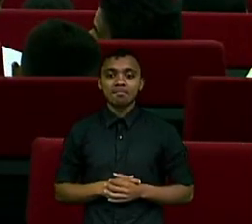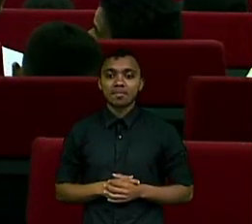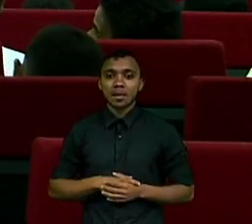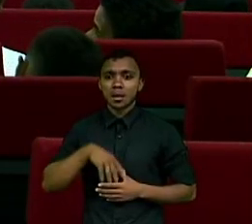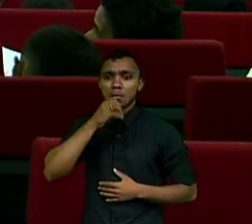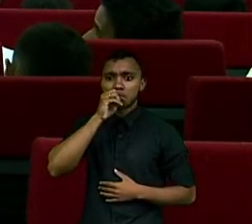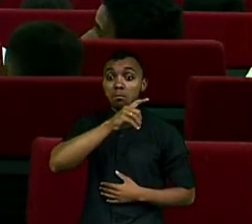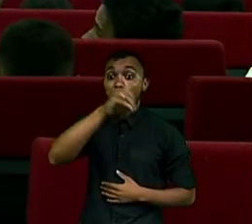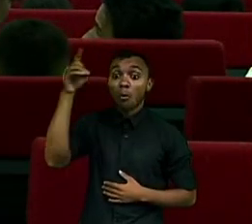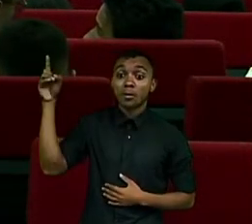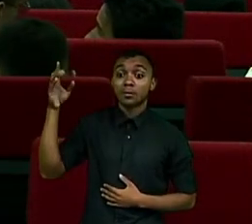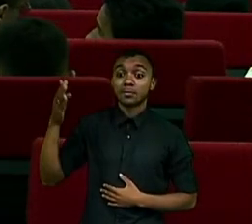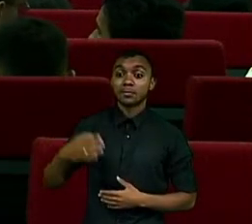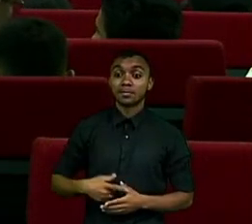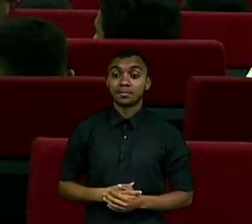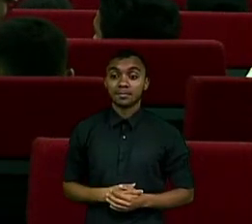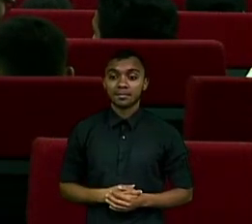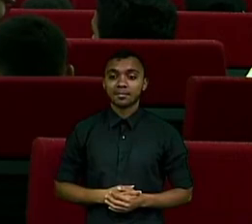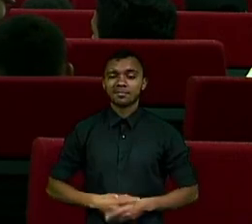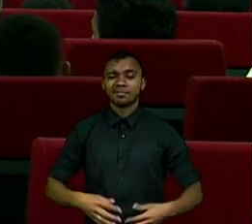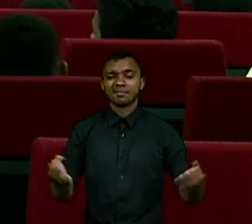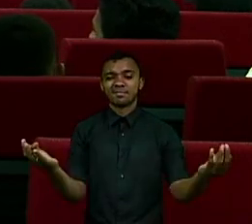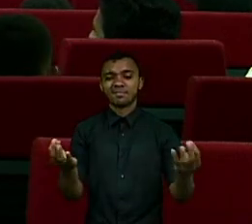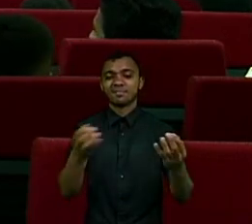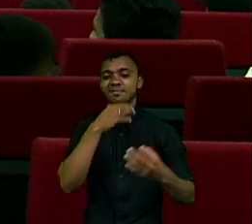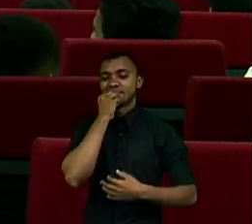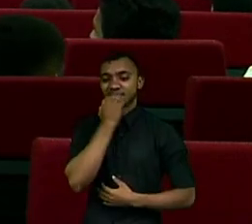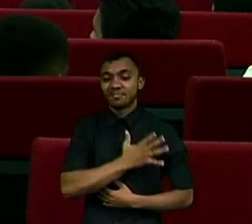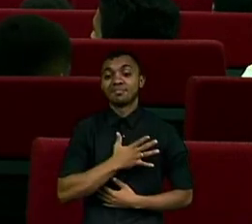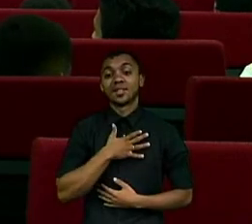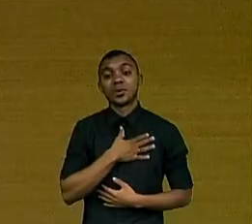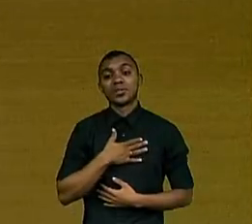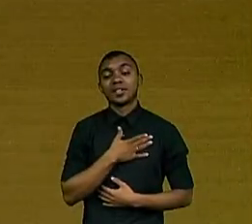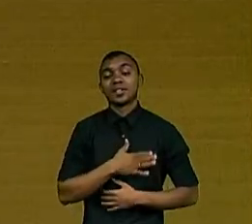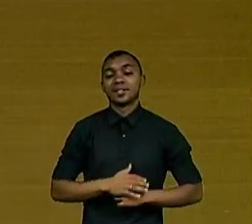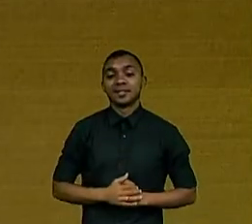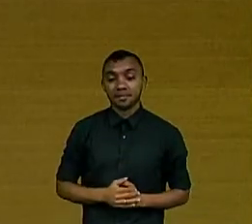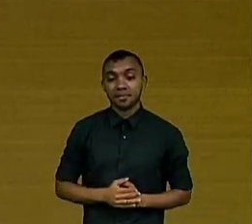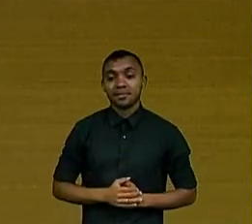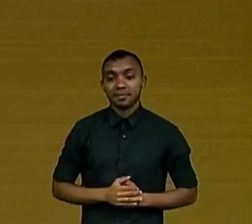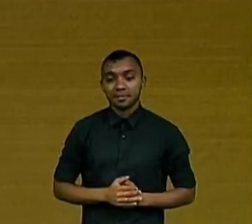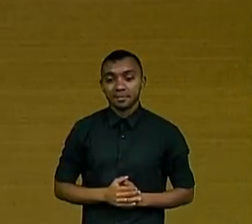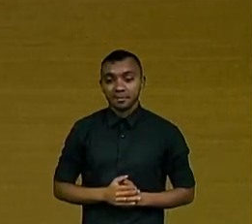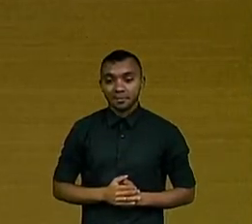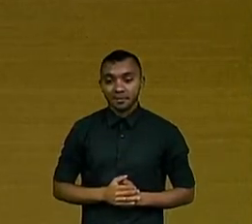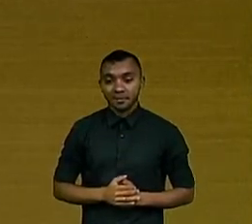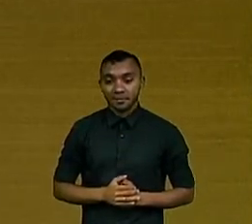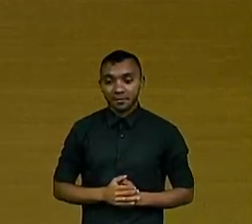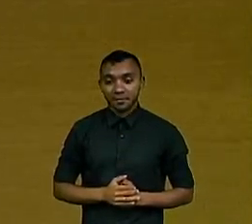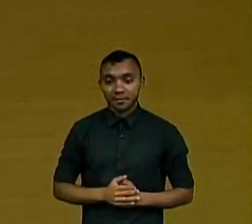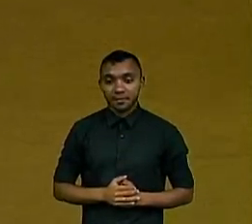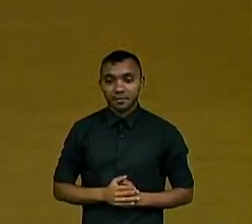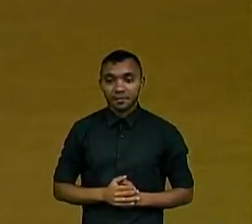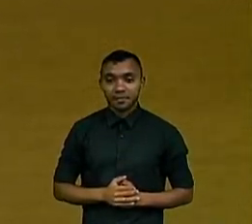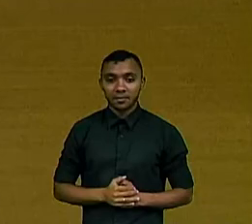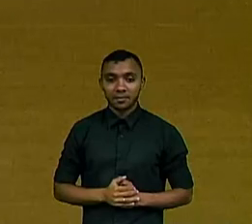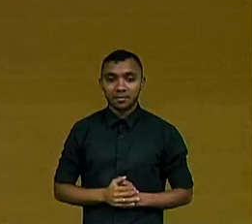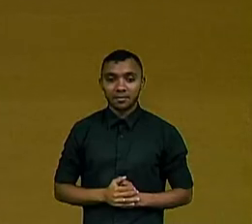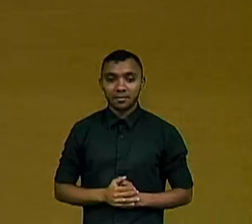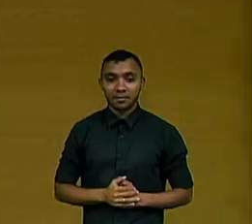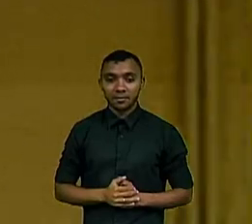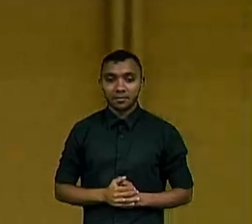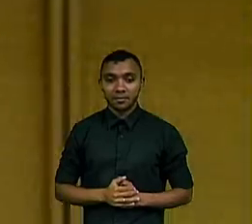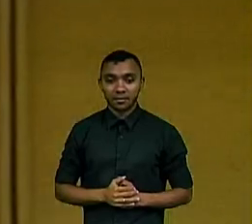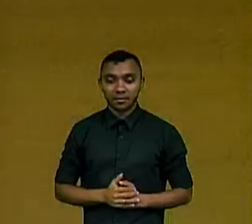dia perfeito agora sim viu Agora eu gostei bom vou subir aqui